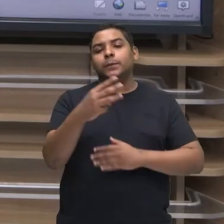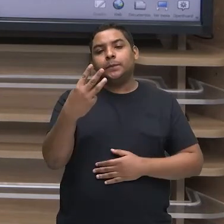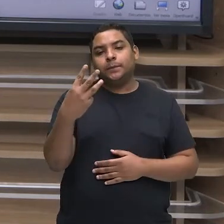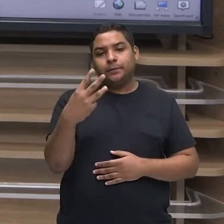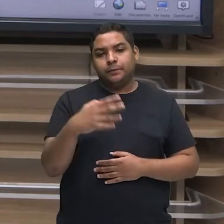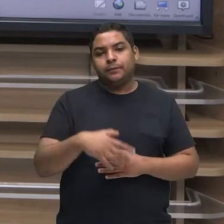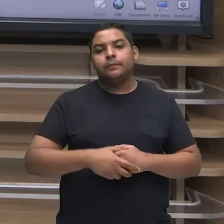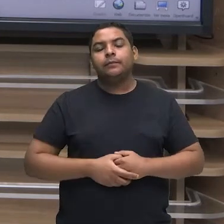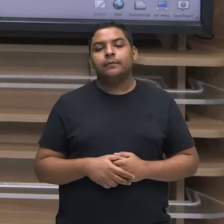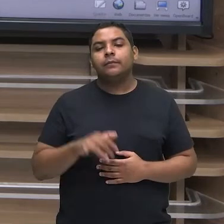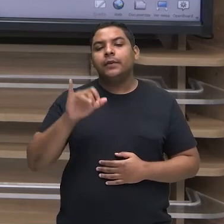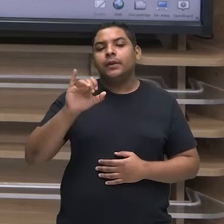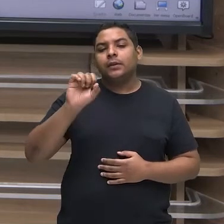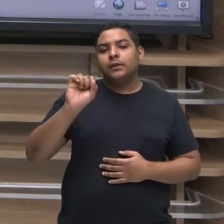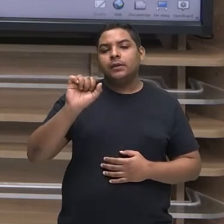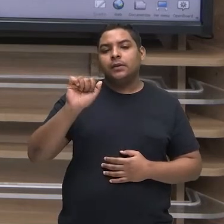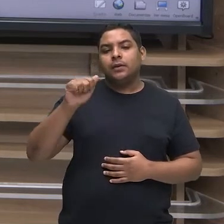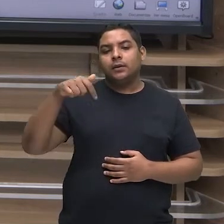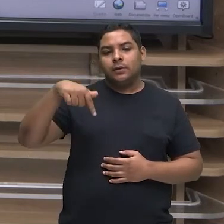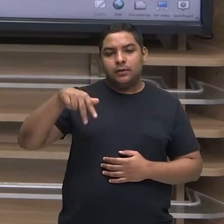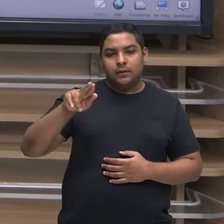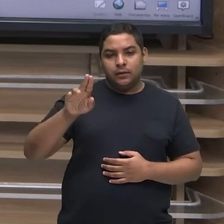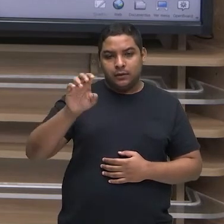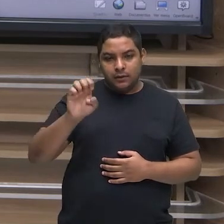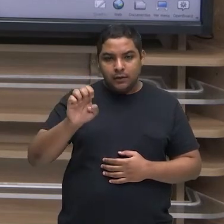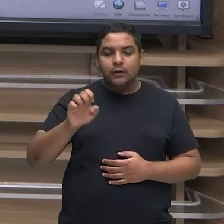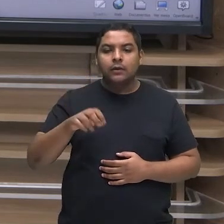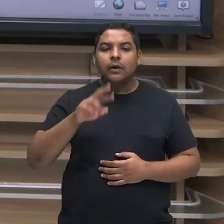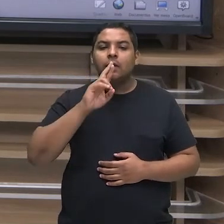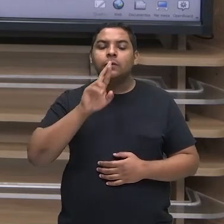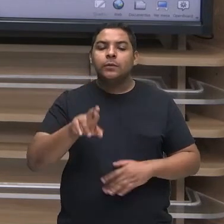O Isaac, ele respondeu letra D.